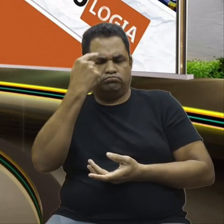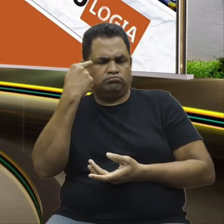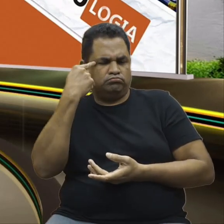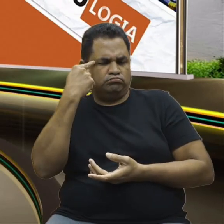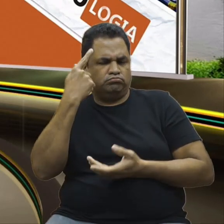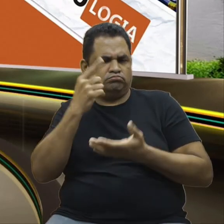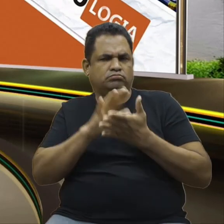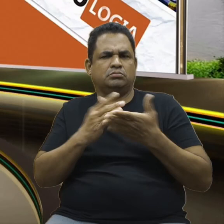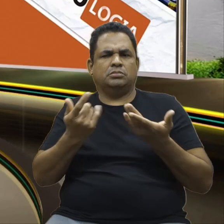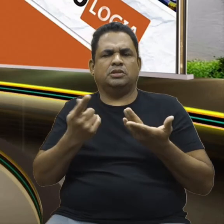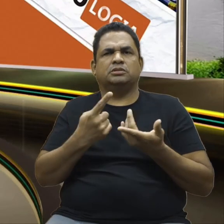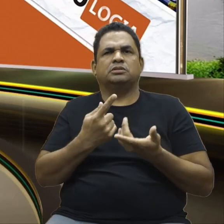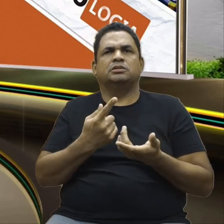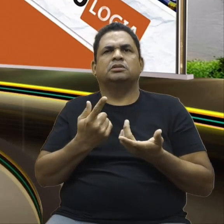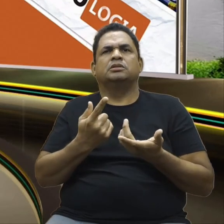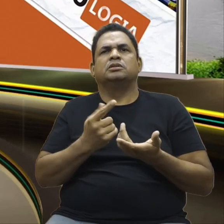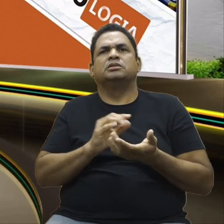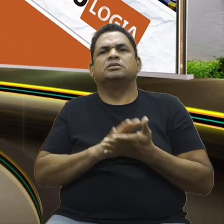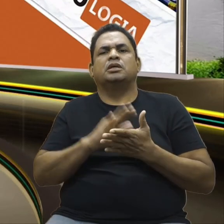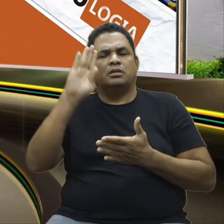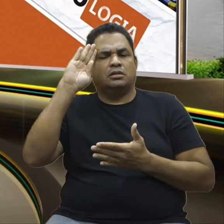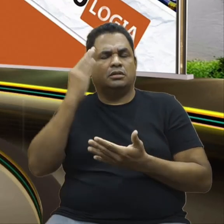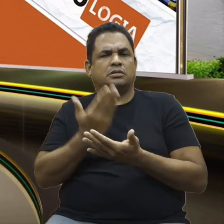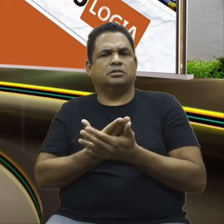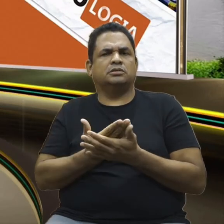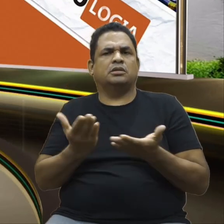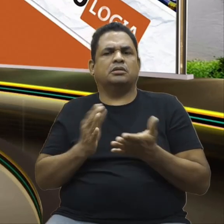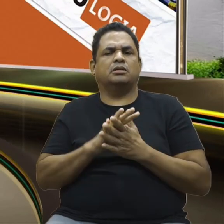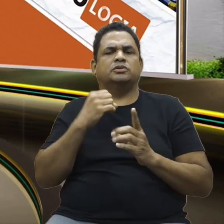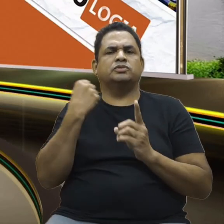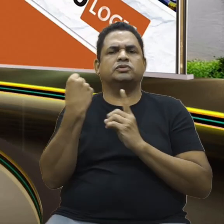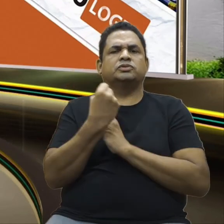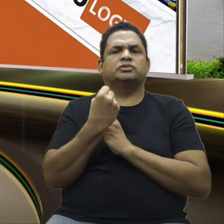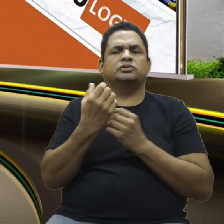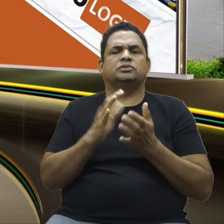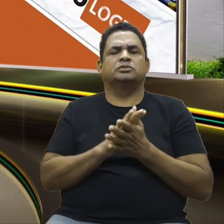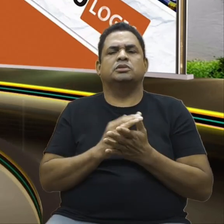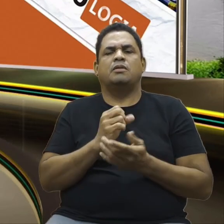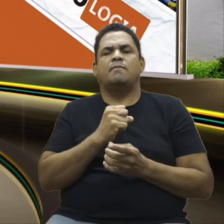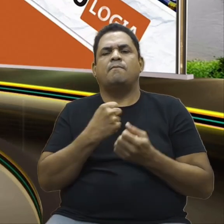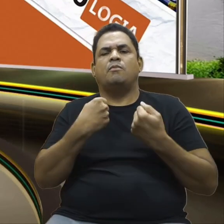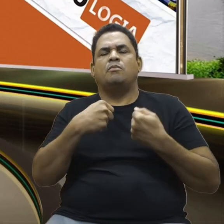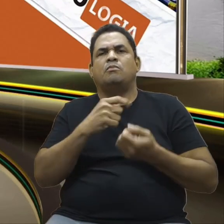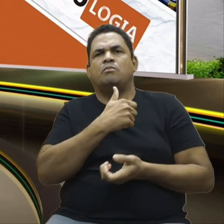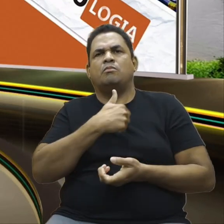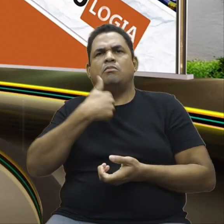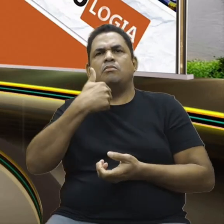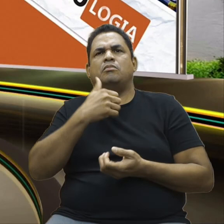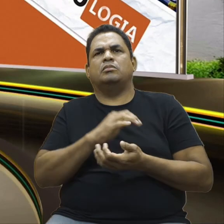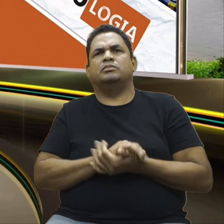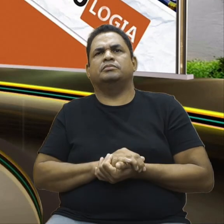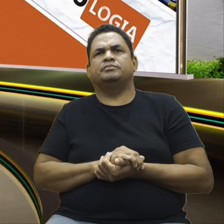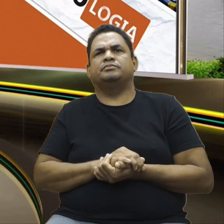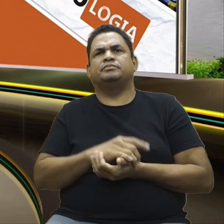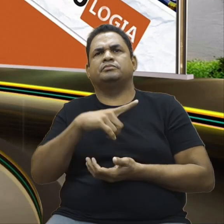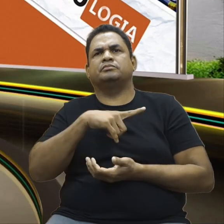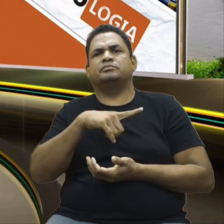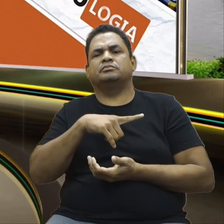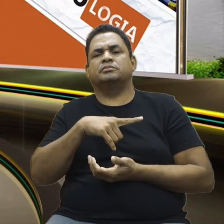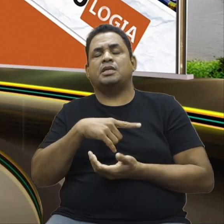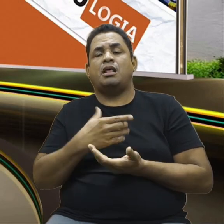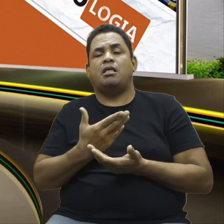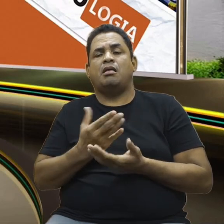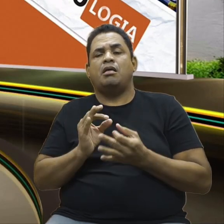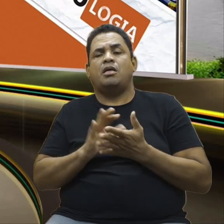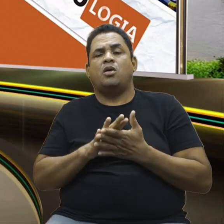de agir, de acreditar no que a sociedade poderia ser melhor ou não. Uma coisa em comum que eles têm, eles acreditavam